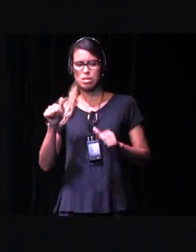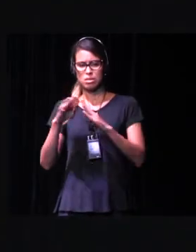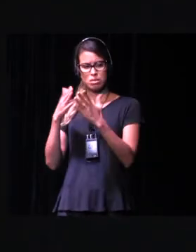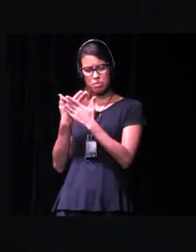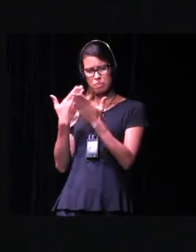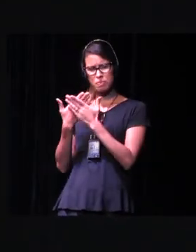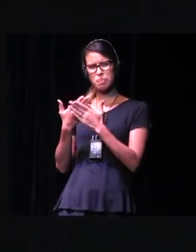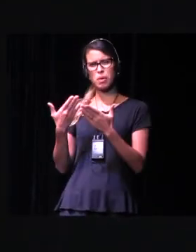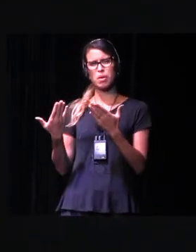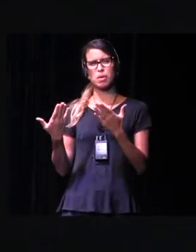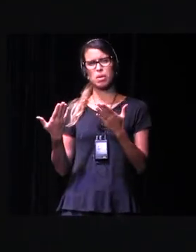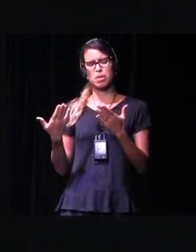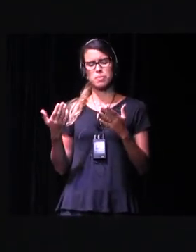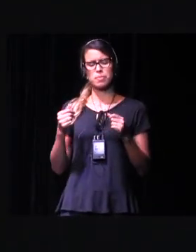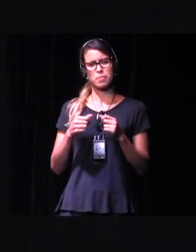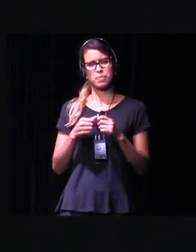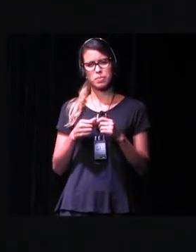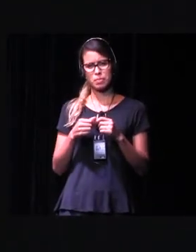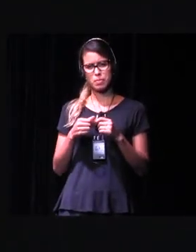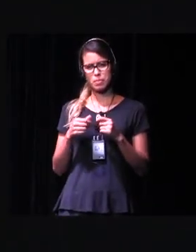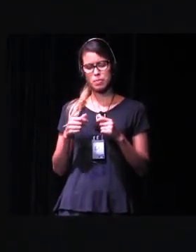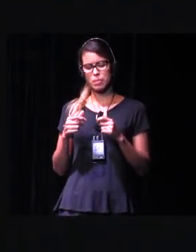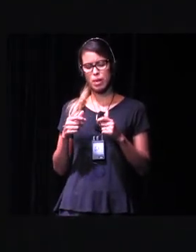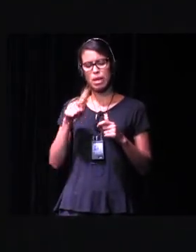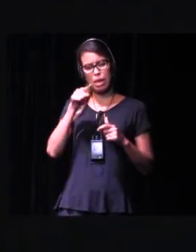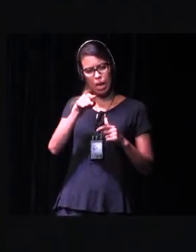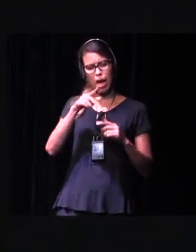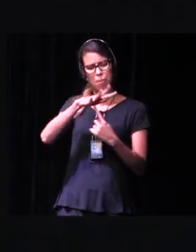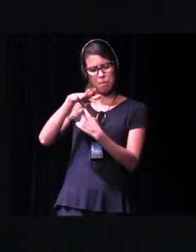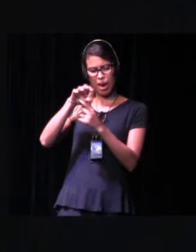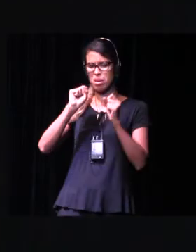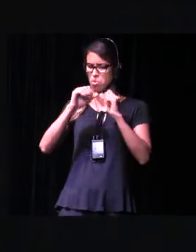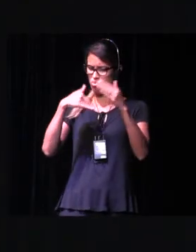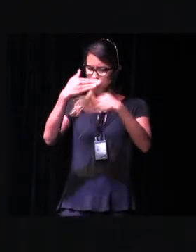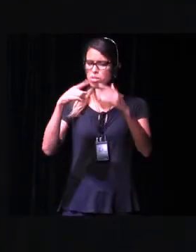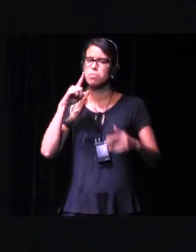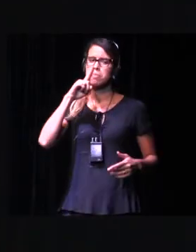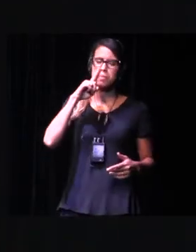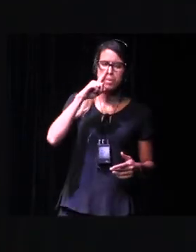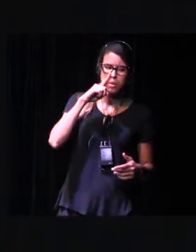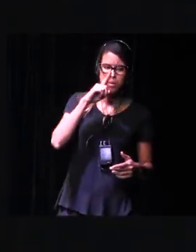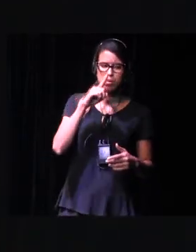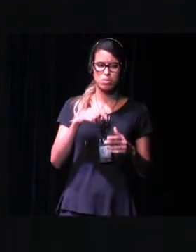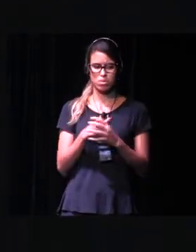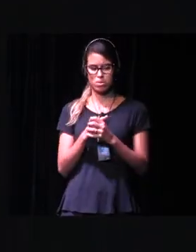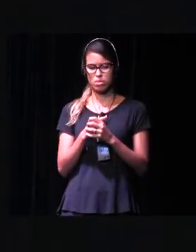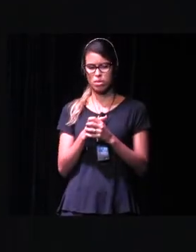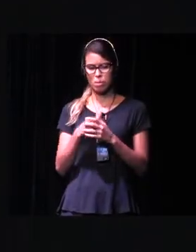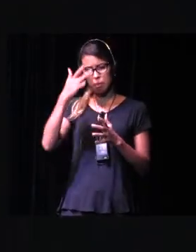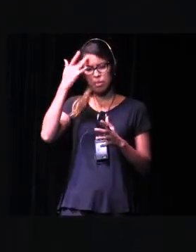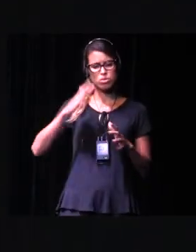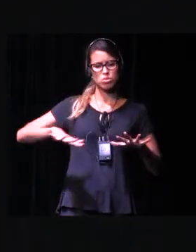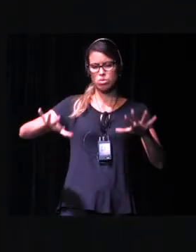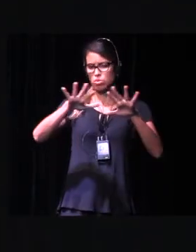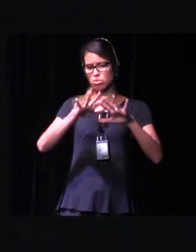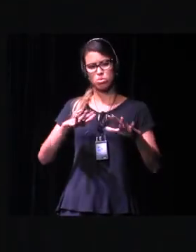reúnam para fumar outras coisas, vai se transformar num local perigoso. A verdade é que as pessoas de